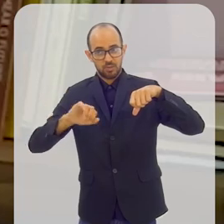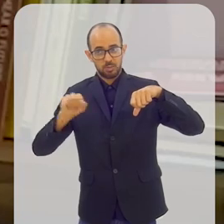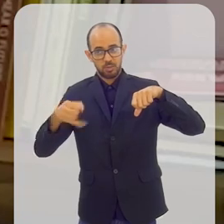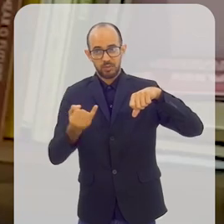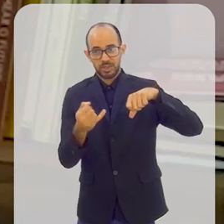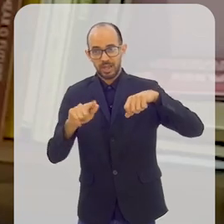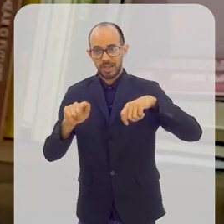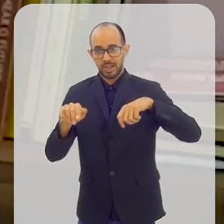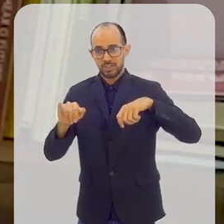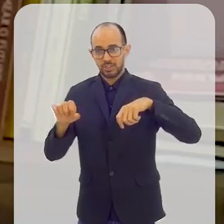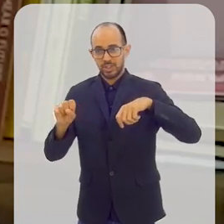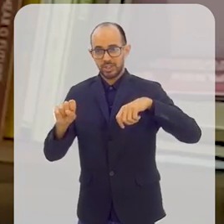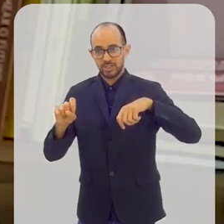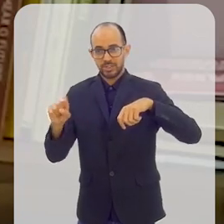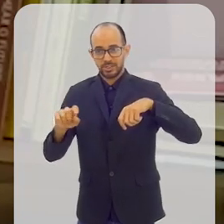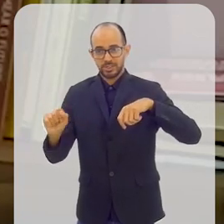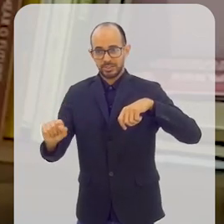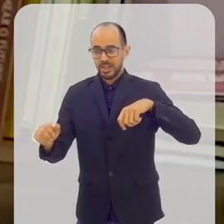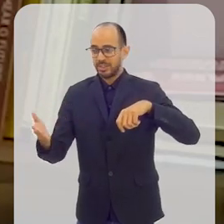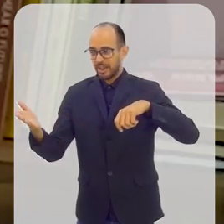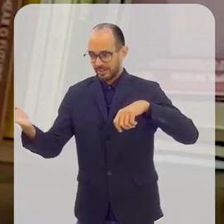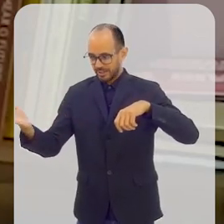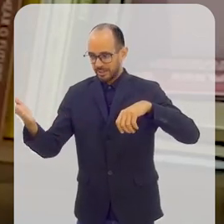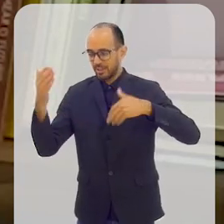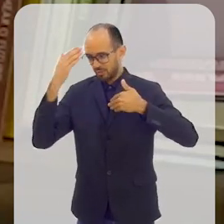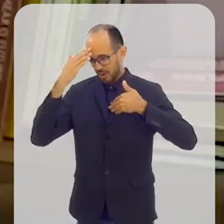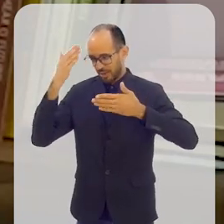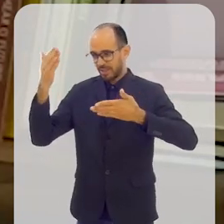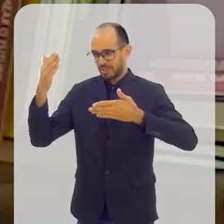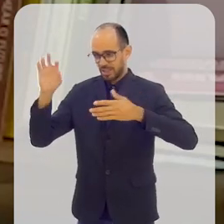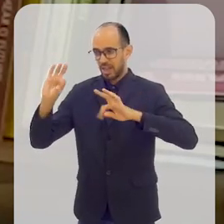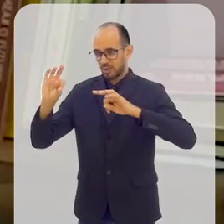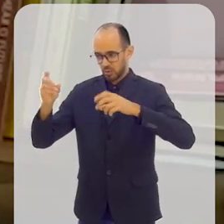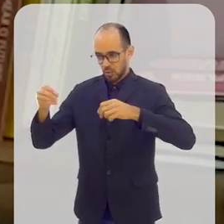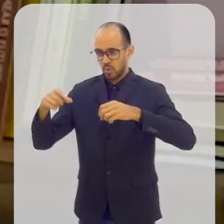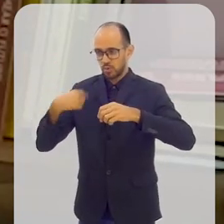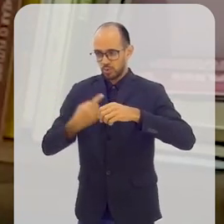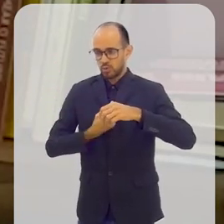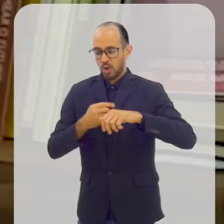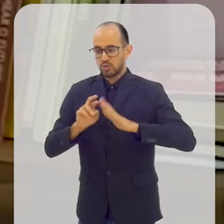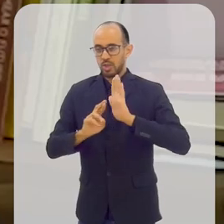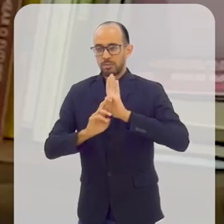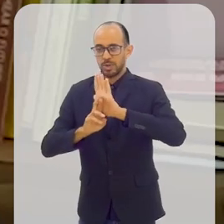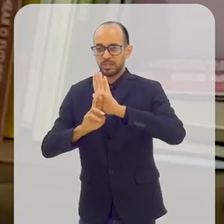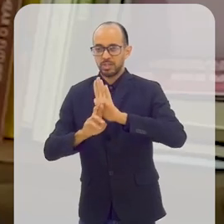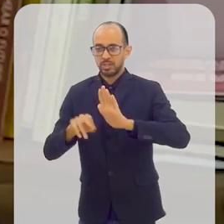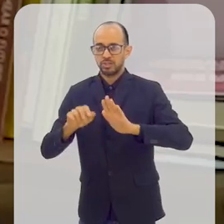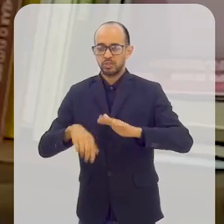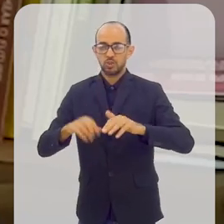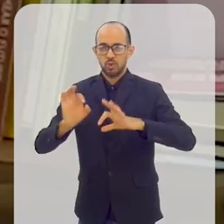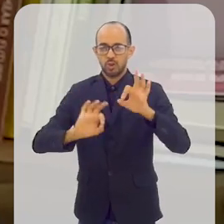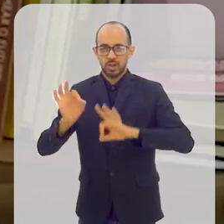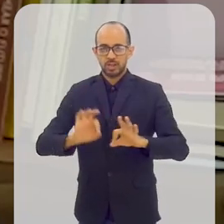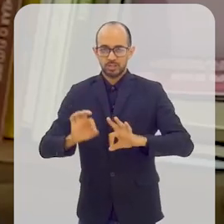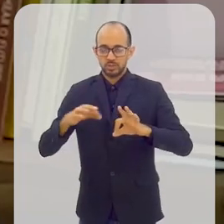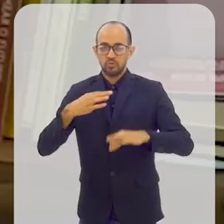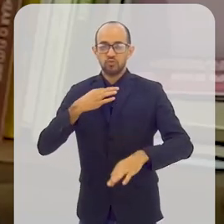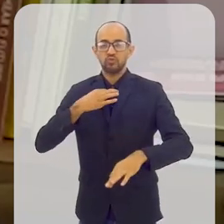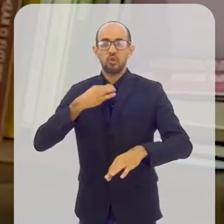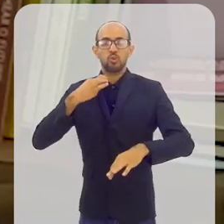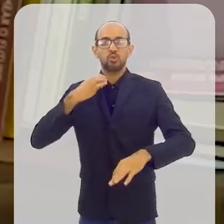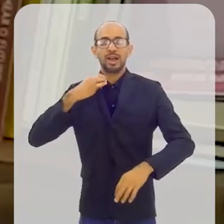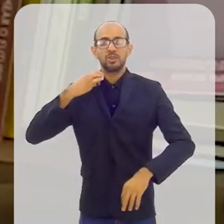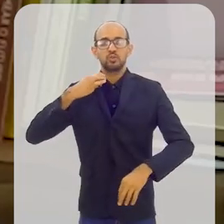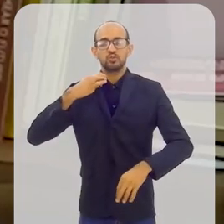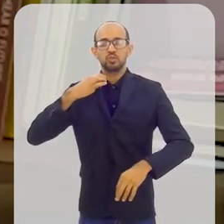aproveitar que a Geisa está aqui e vou agradecer a todos os nossos embaixadores que organizam, são